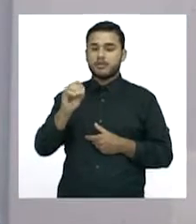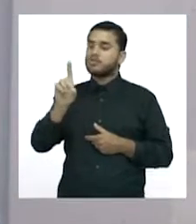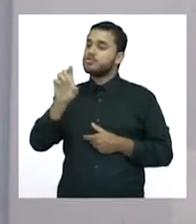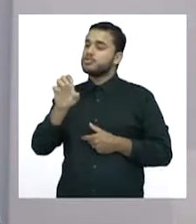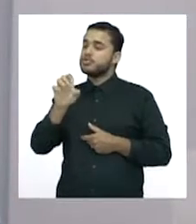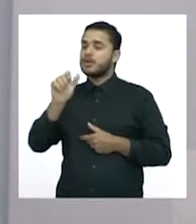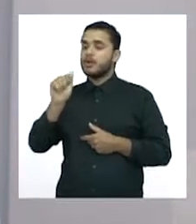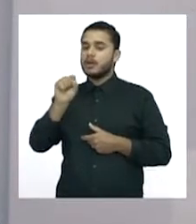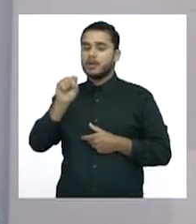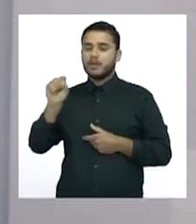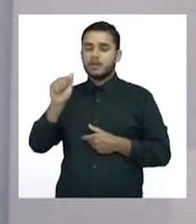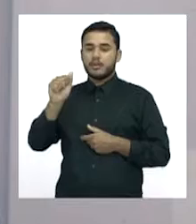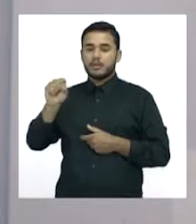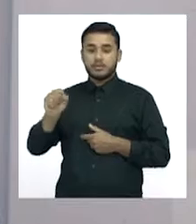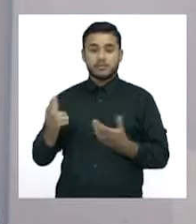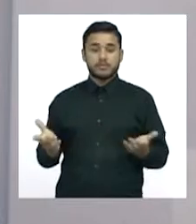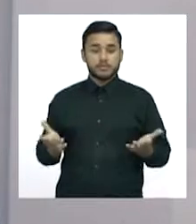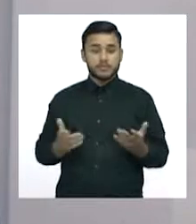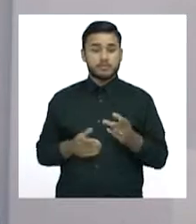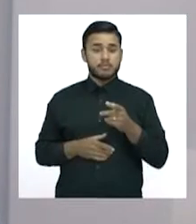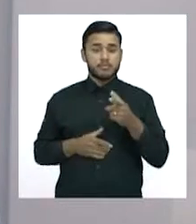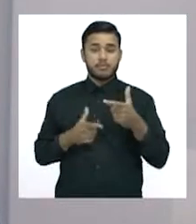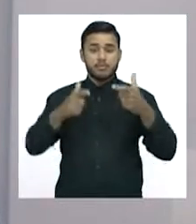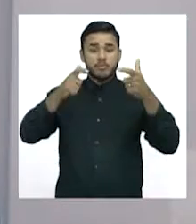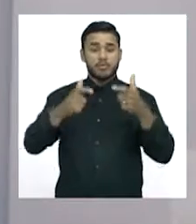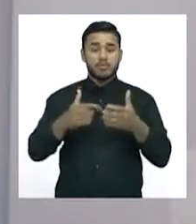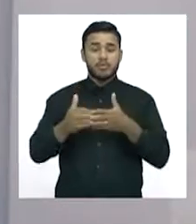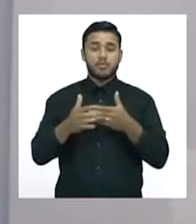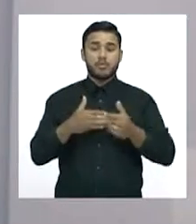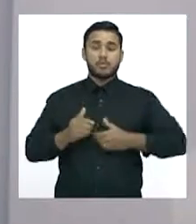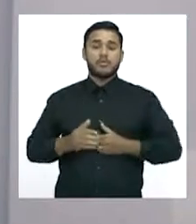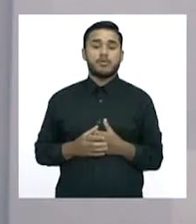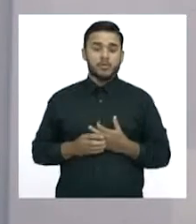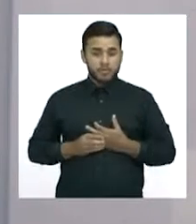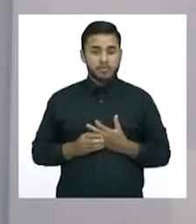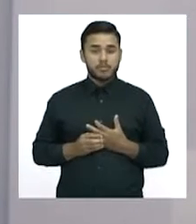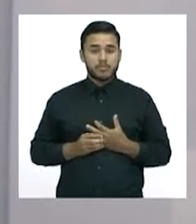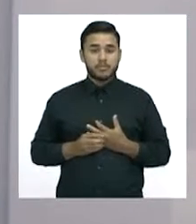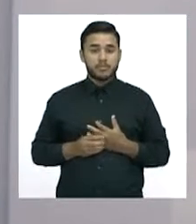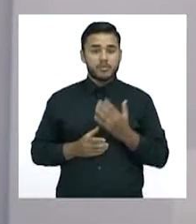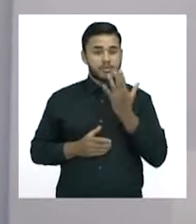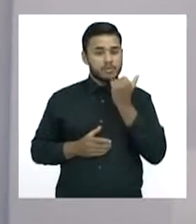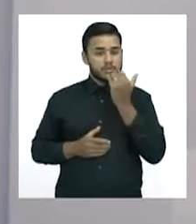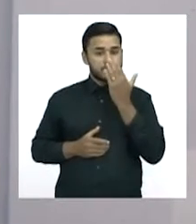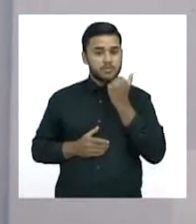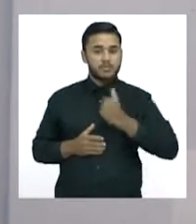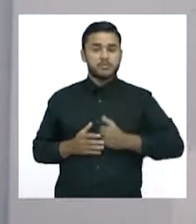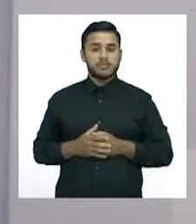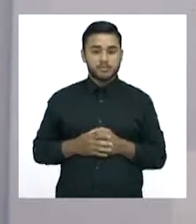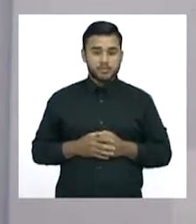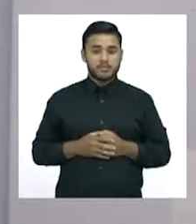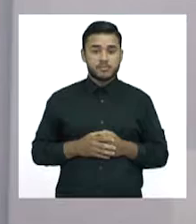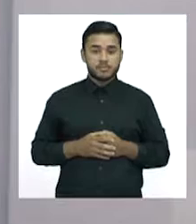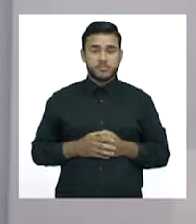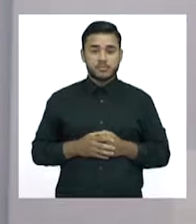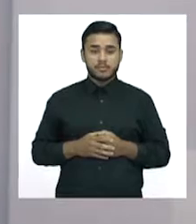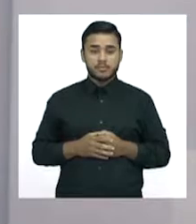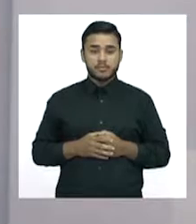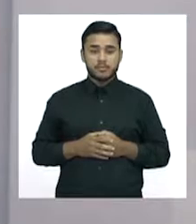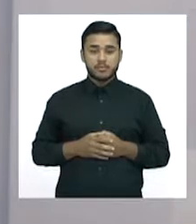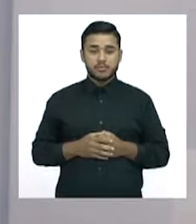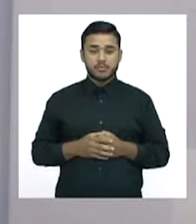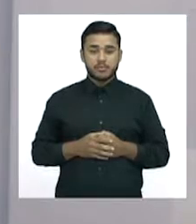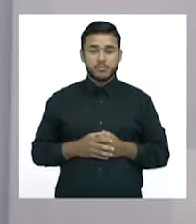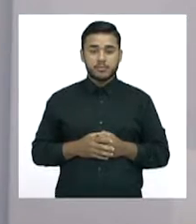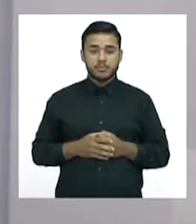anormal hoje os relatos de que você está num local público onde tem esses animais, comendo algo, e que se você der